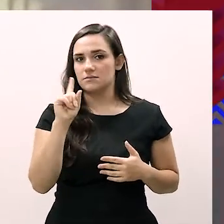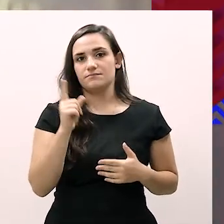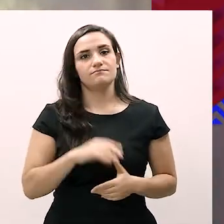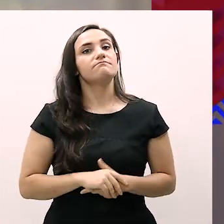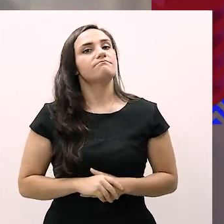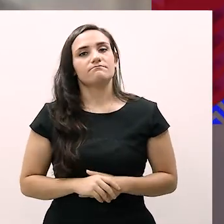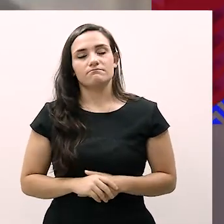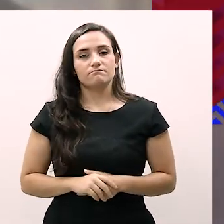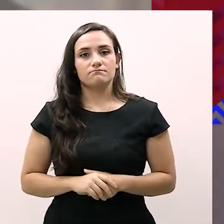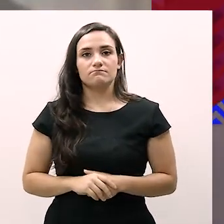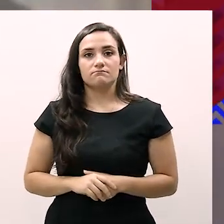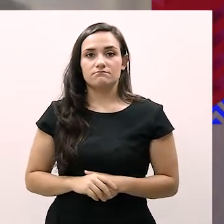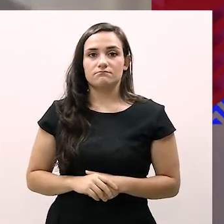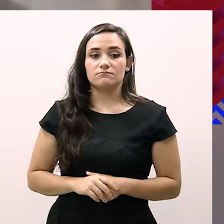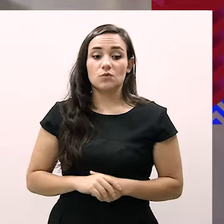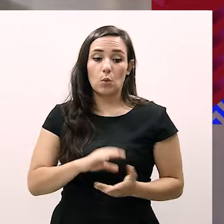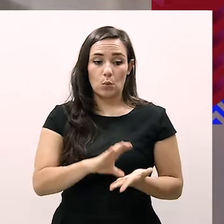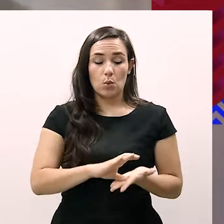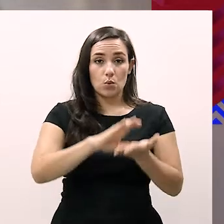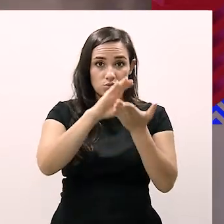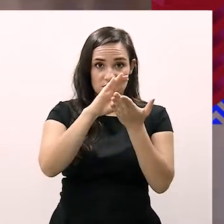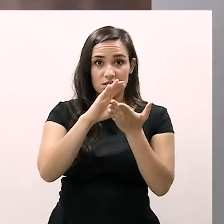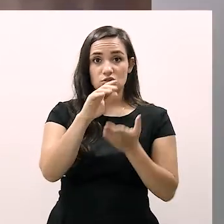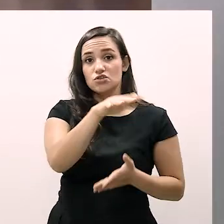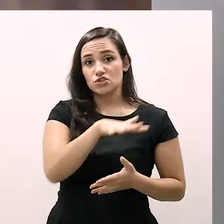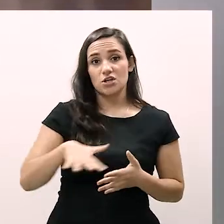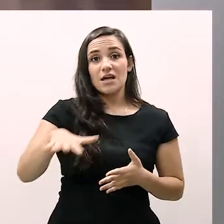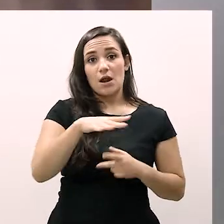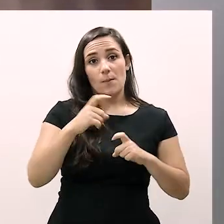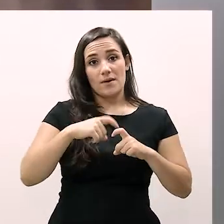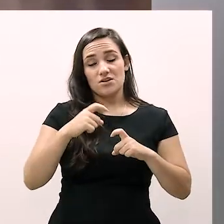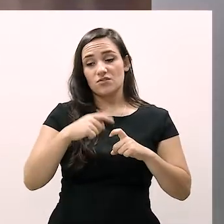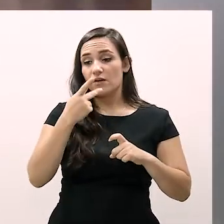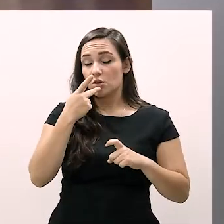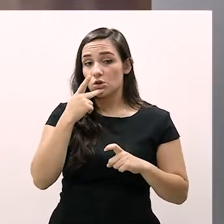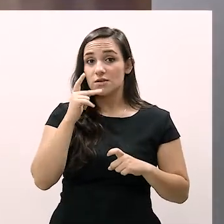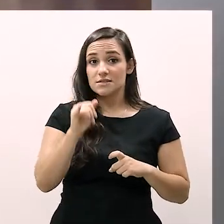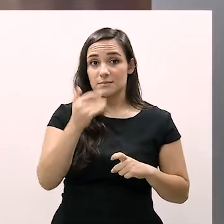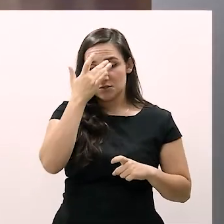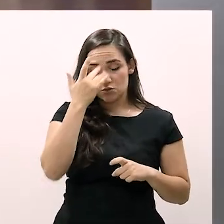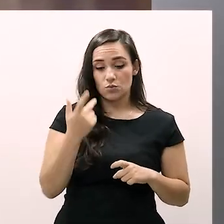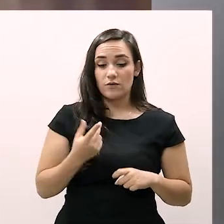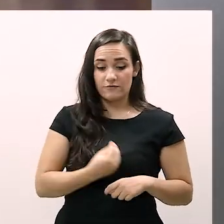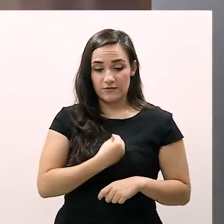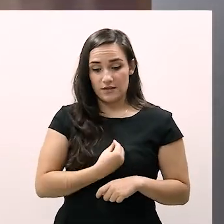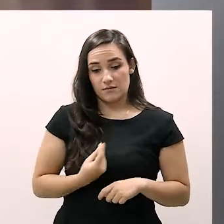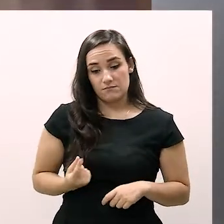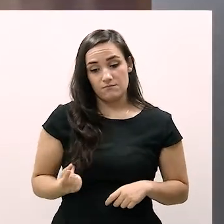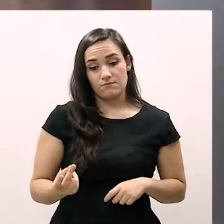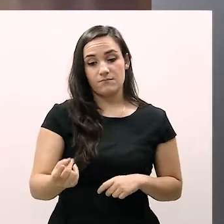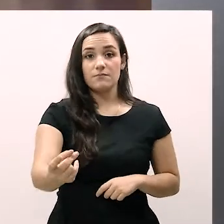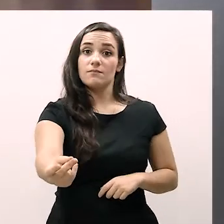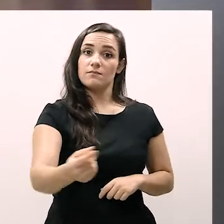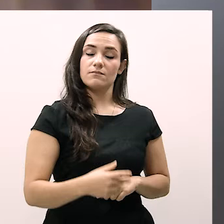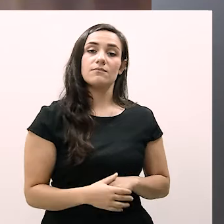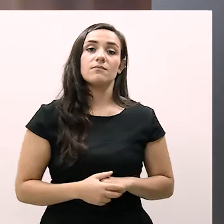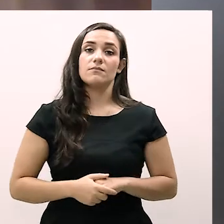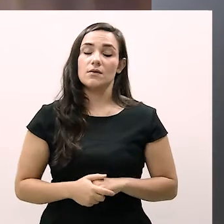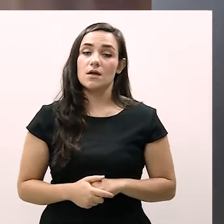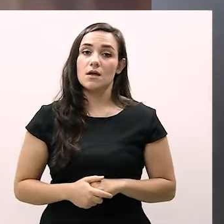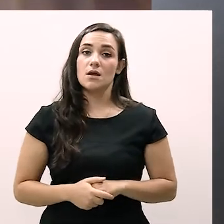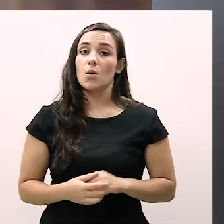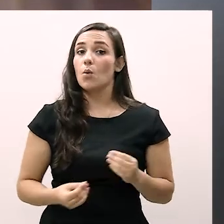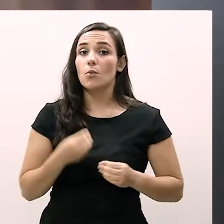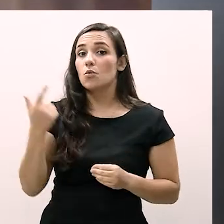CFM, a ideia de que pacientes que têm uma expectativa de vida longa se beneficiam de procedimentos e muitas